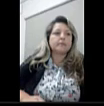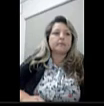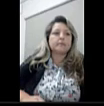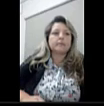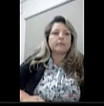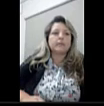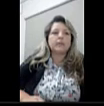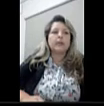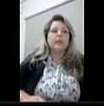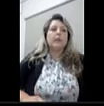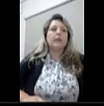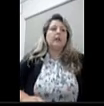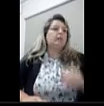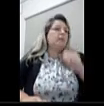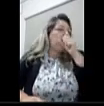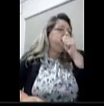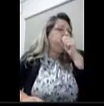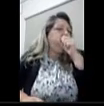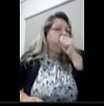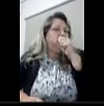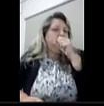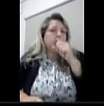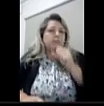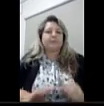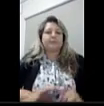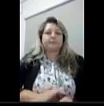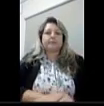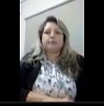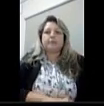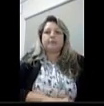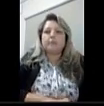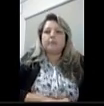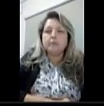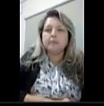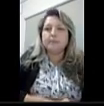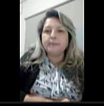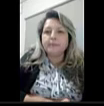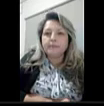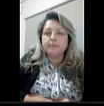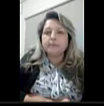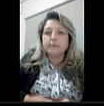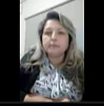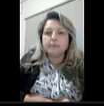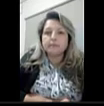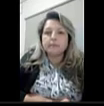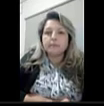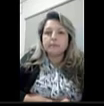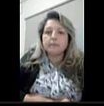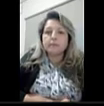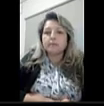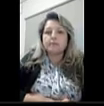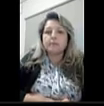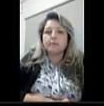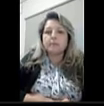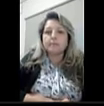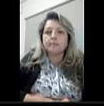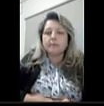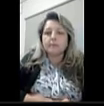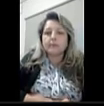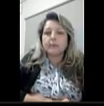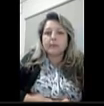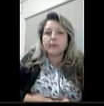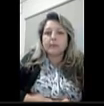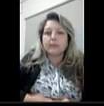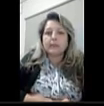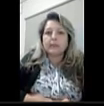ser que a gente fala agora você vai ser orelha vai ser o ouvido você não pode falar e o seu amigo vai te contar uma história e aí